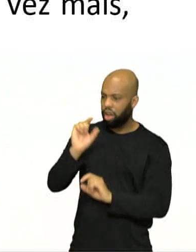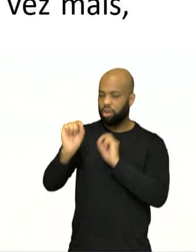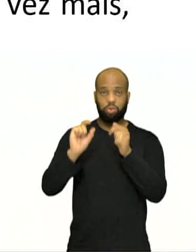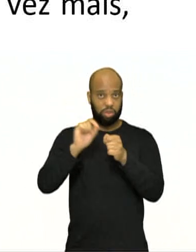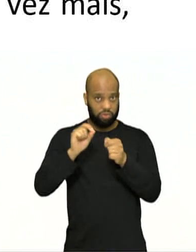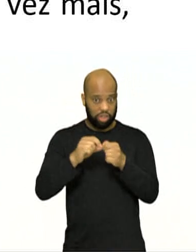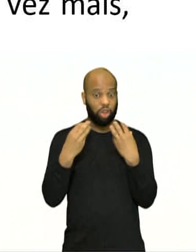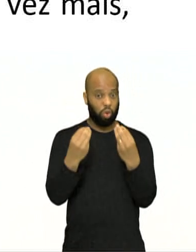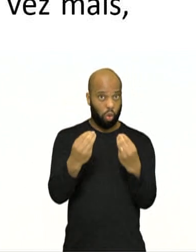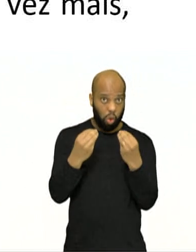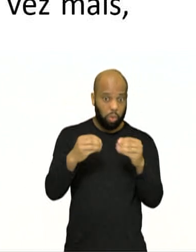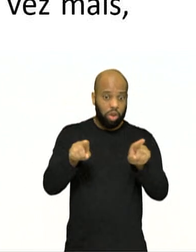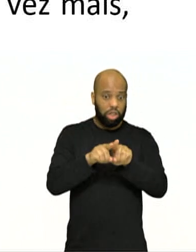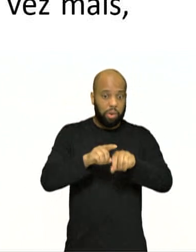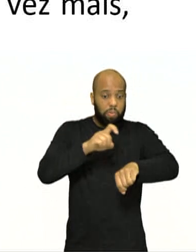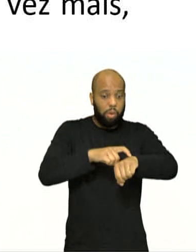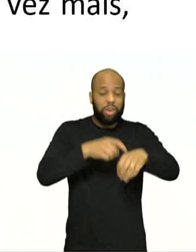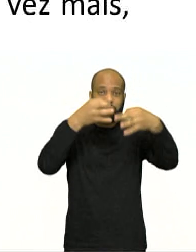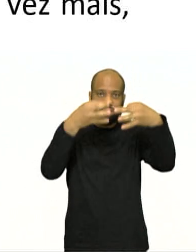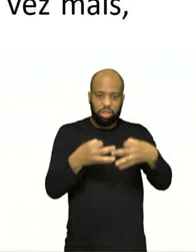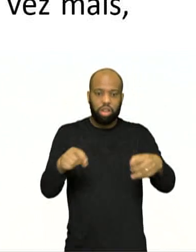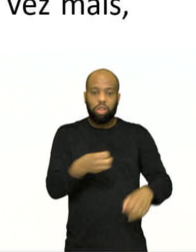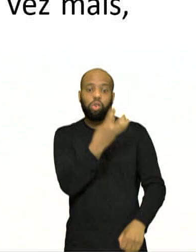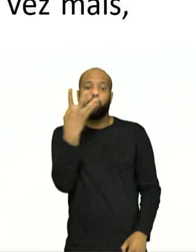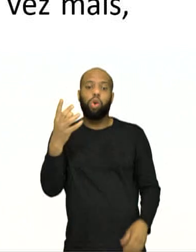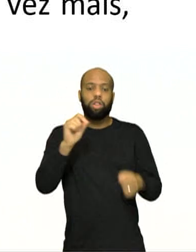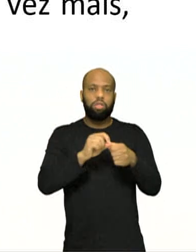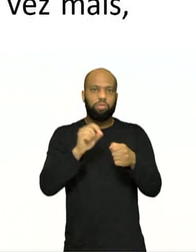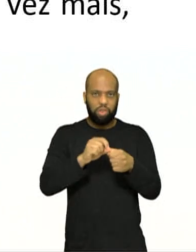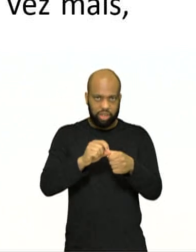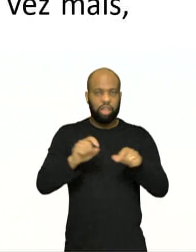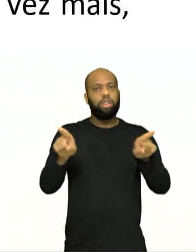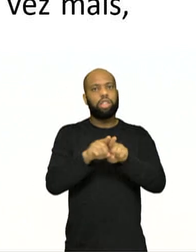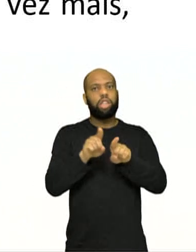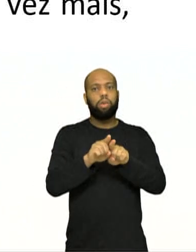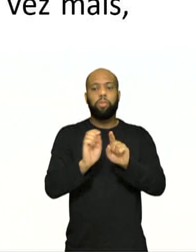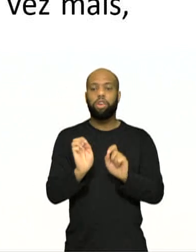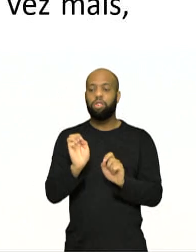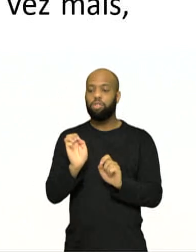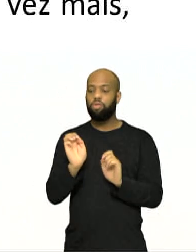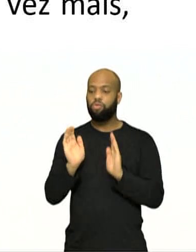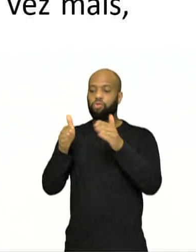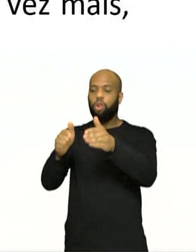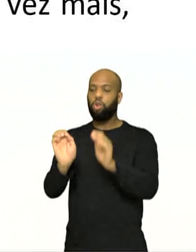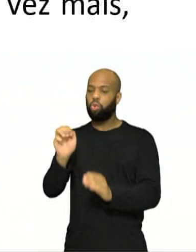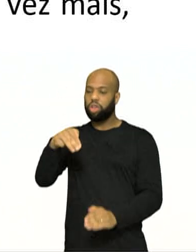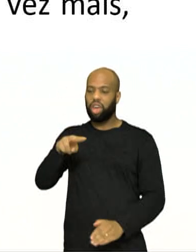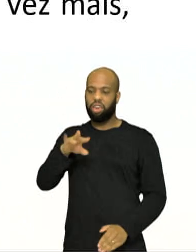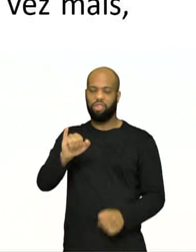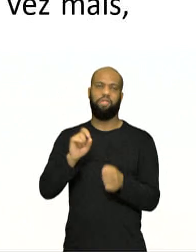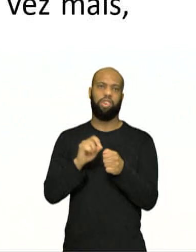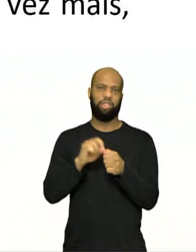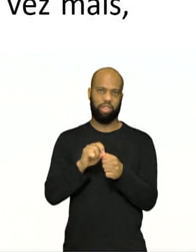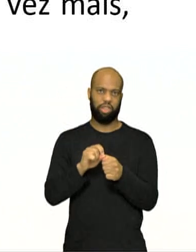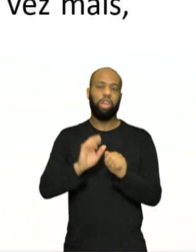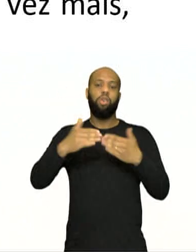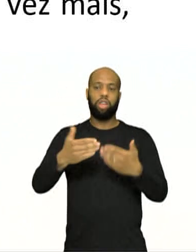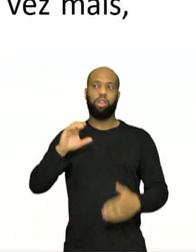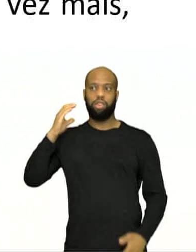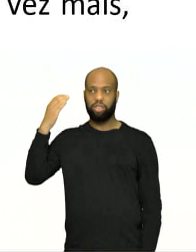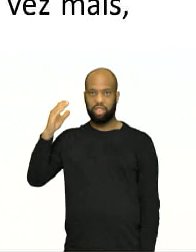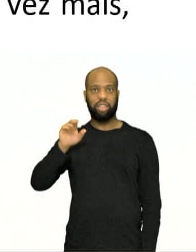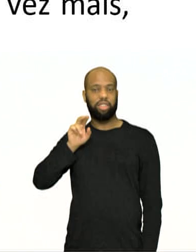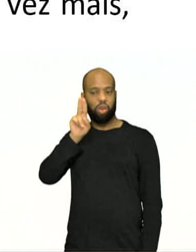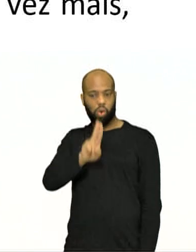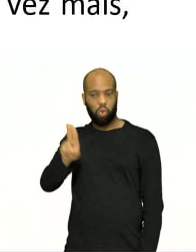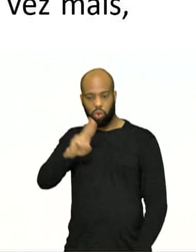produzir, quando produzir, em que quantidade produzir e para quem produzir. Cada vez mais esta ciência é aplicada